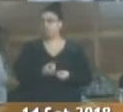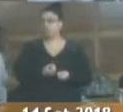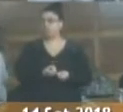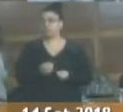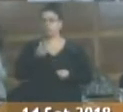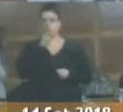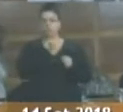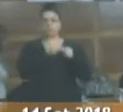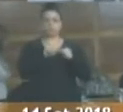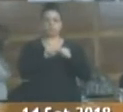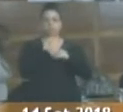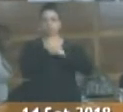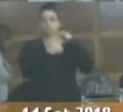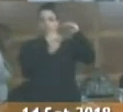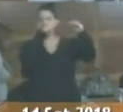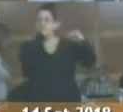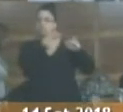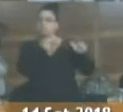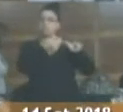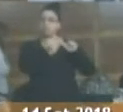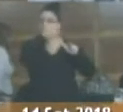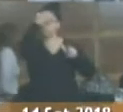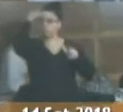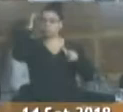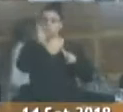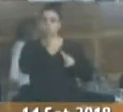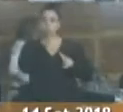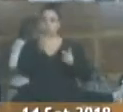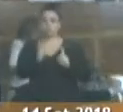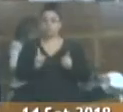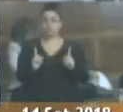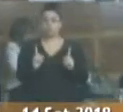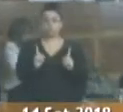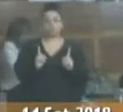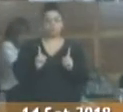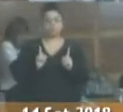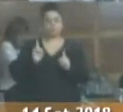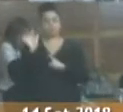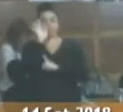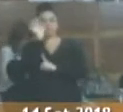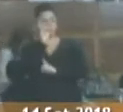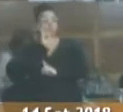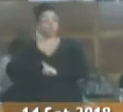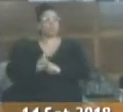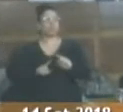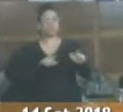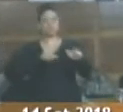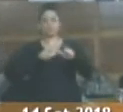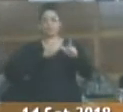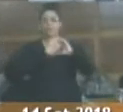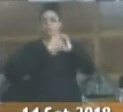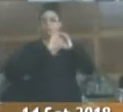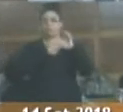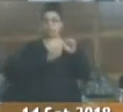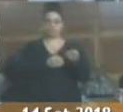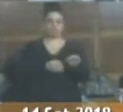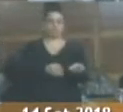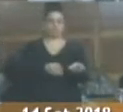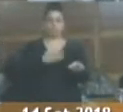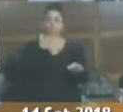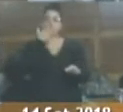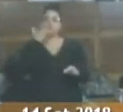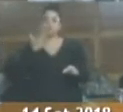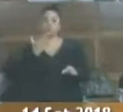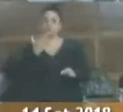desenvolver um trabalho que ninguém conhecia. Nenhuma universidade sabia trabalhar com coquilha sanjaca, com avieira, com essa